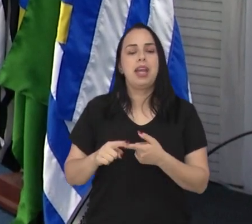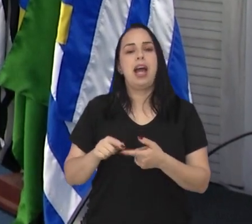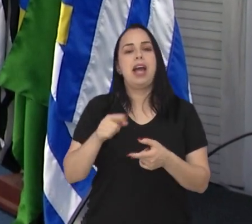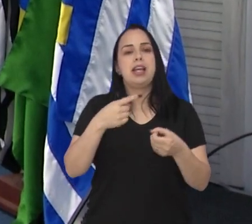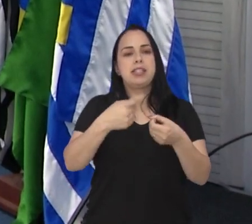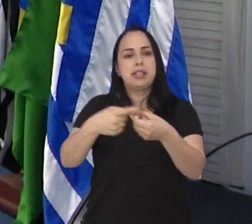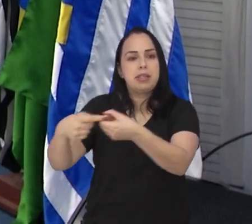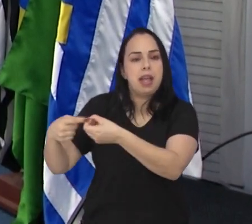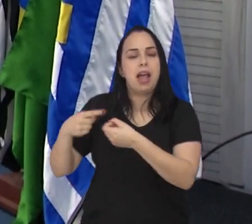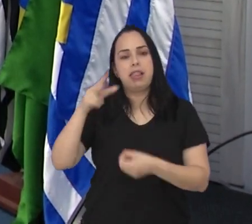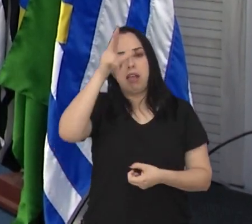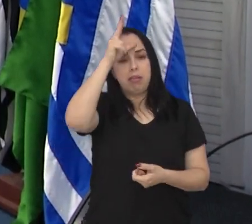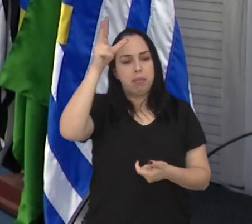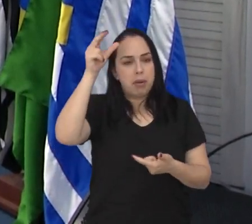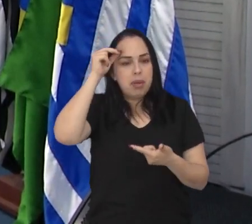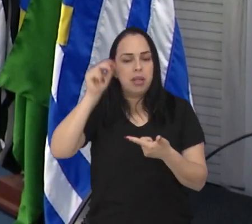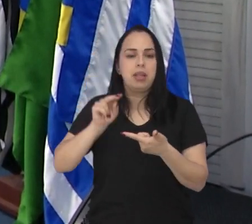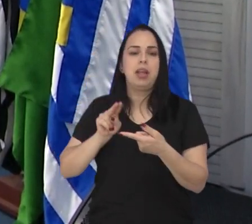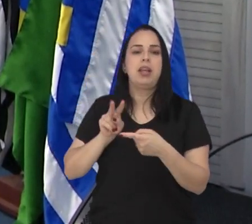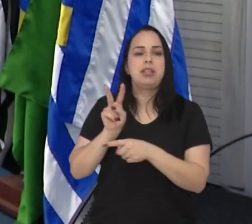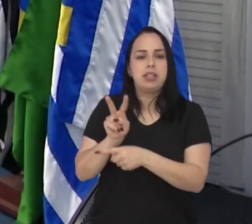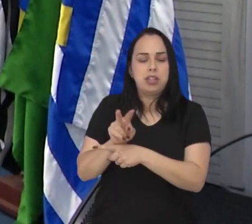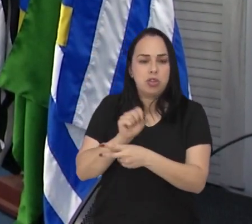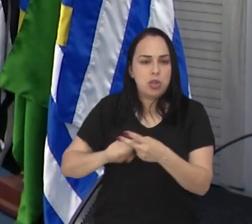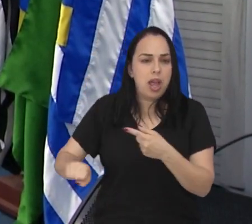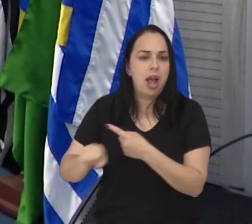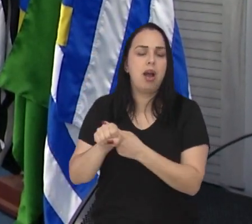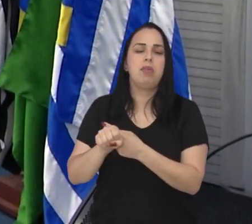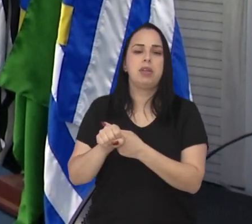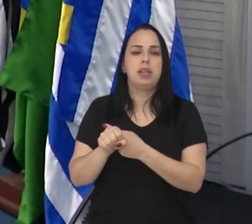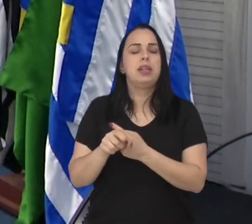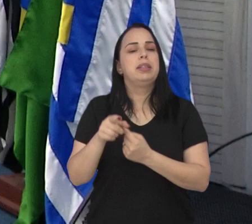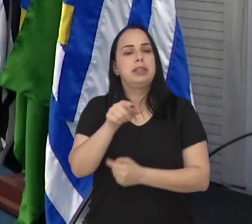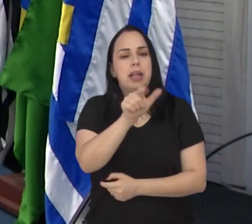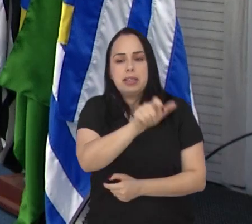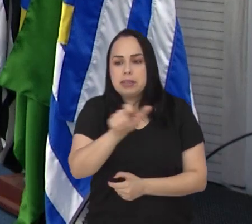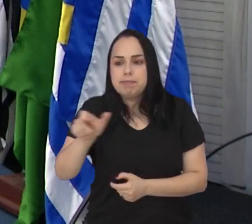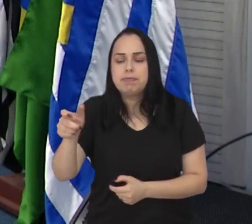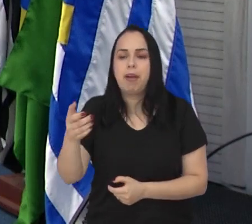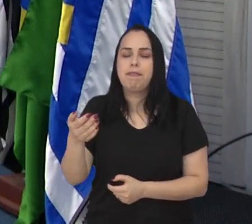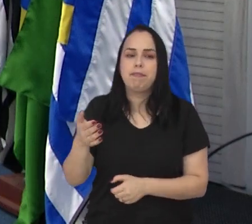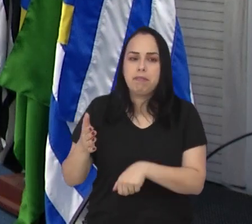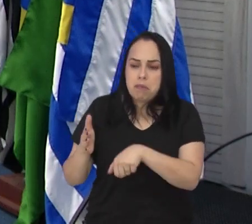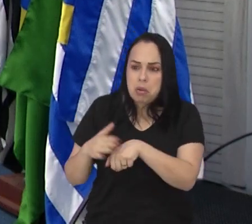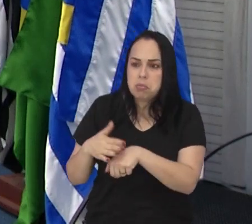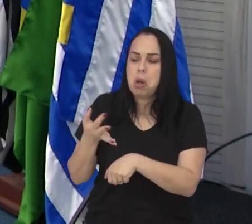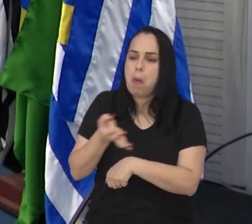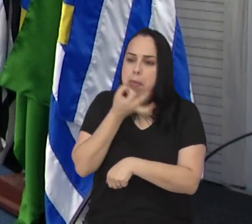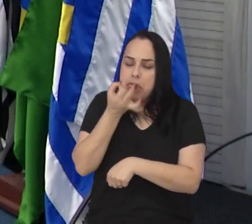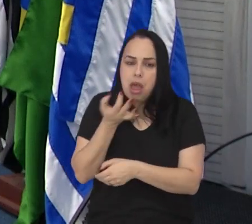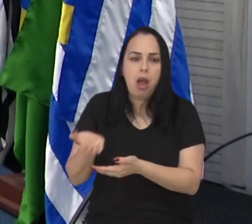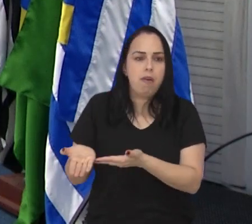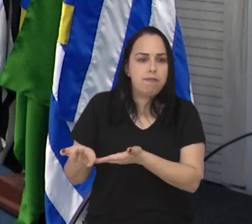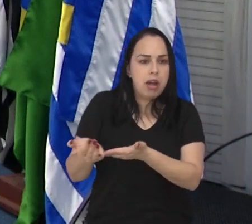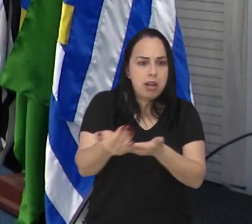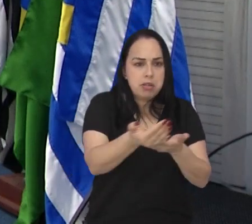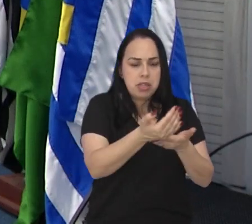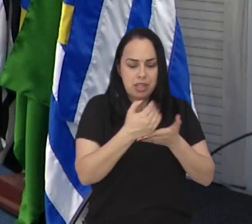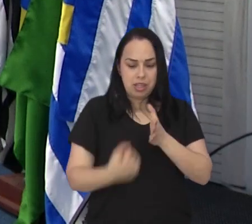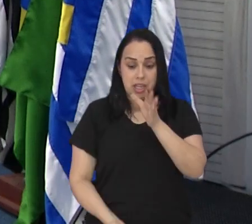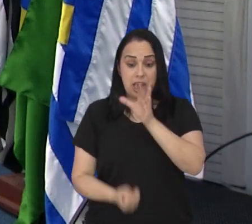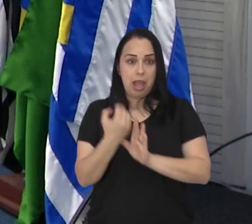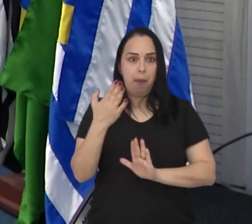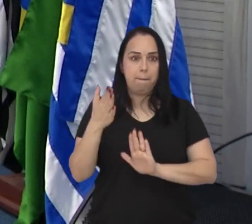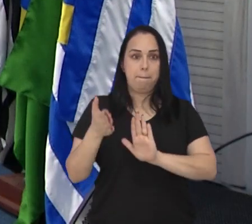Fundos sociais das prefeituras Assistência Social a gente possa trazer o que Cada um faz de melhor E aí a gente